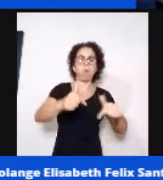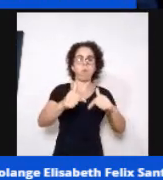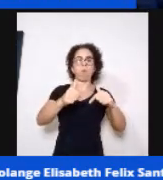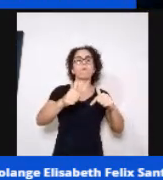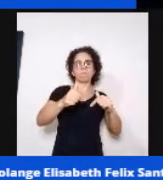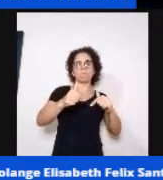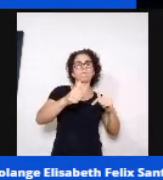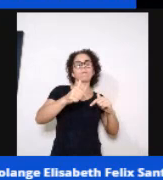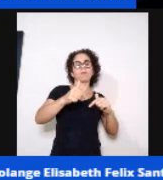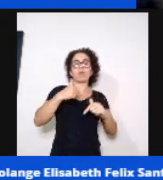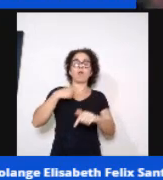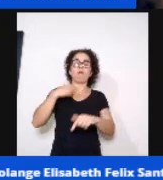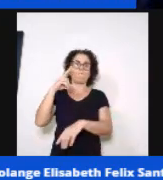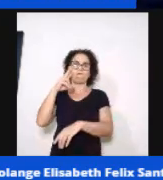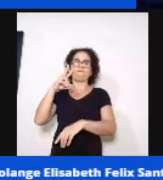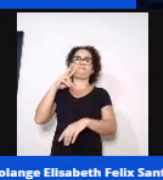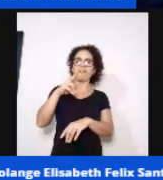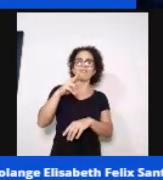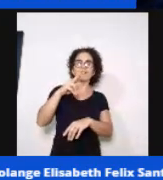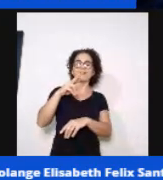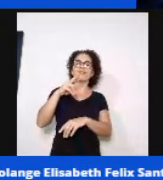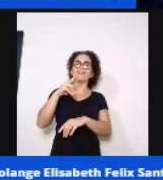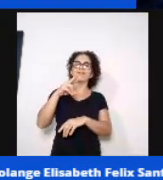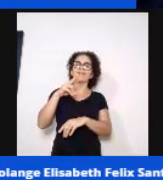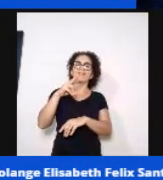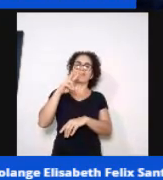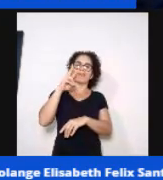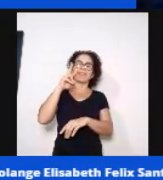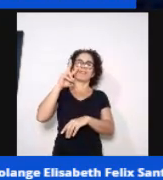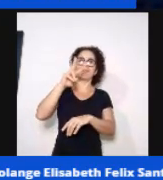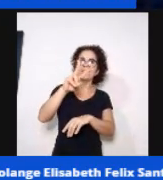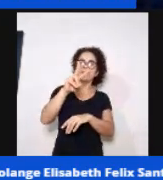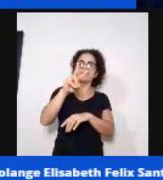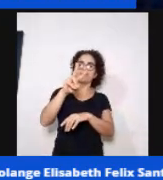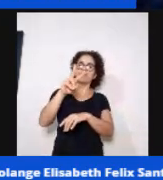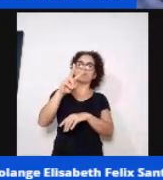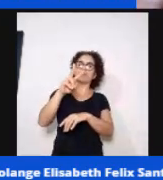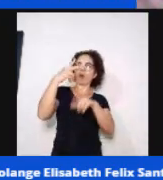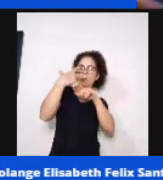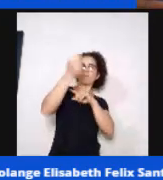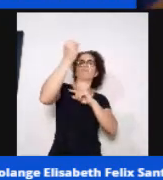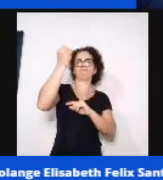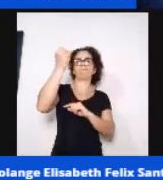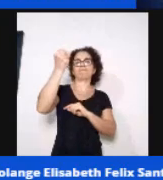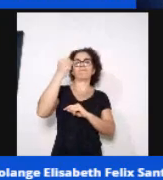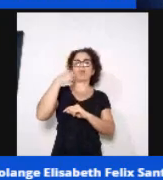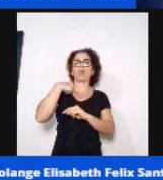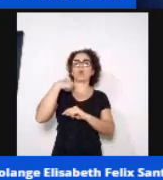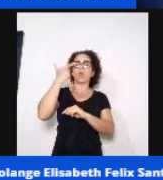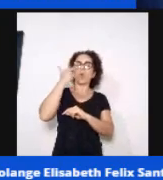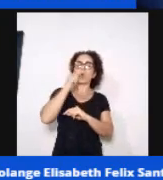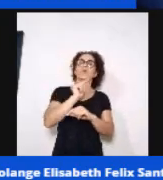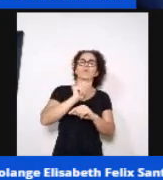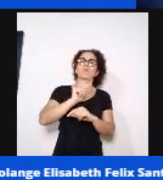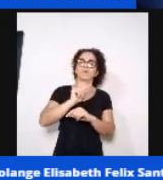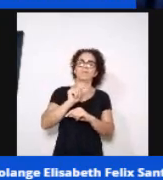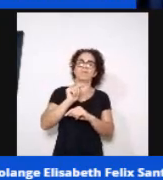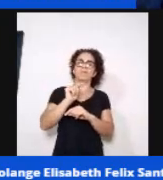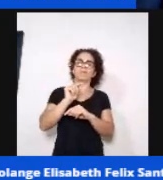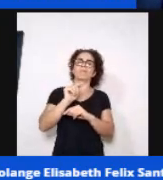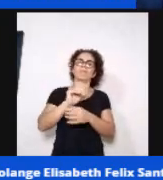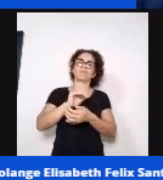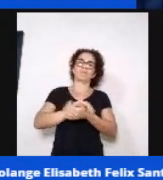resultado. Ele pode não estar ali perto, mas eu visualizo no macro que ele vai chegar. E eu vou trabalhando com microações.